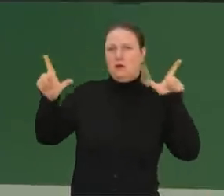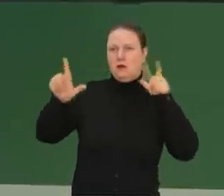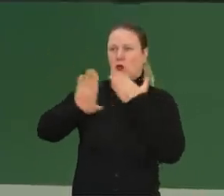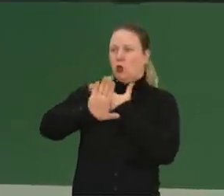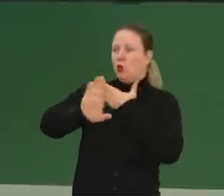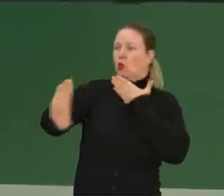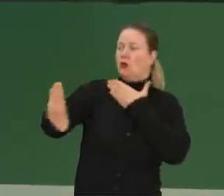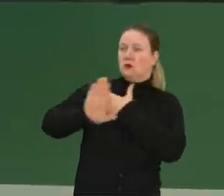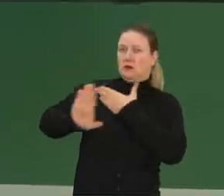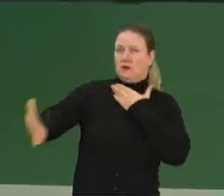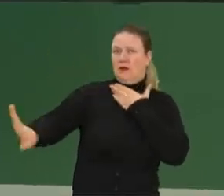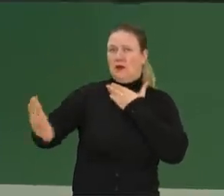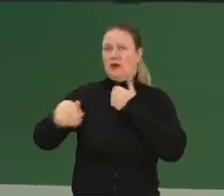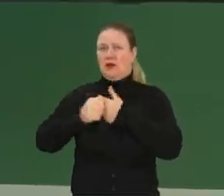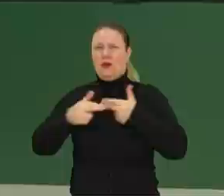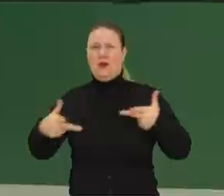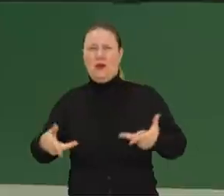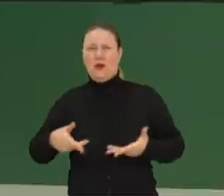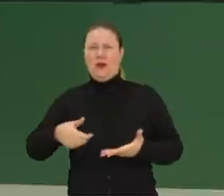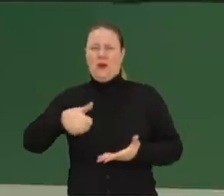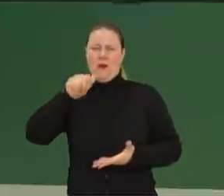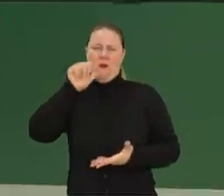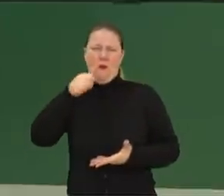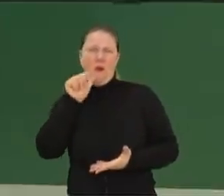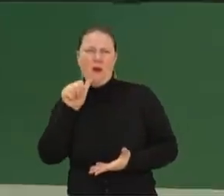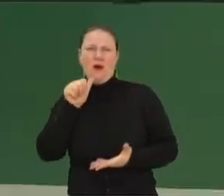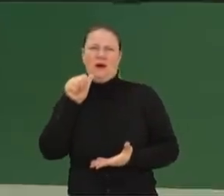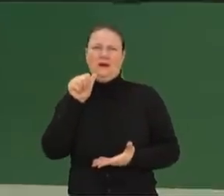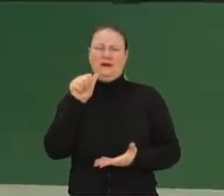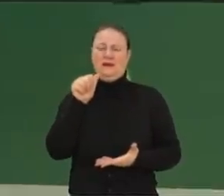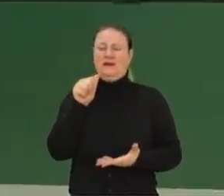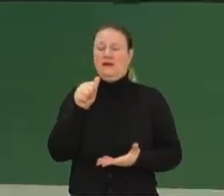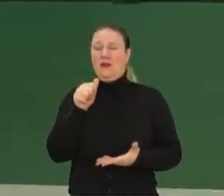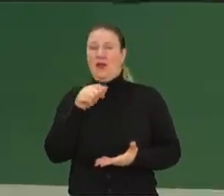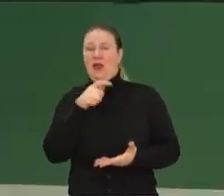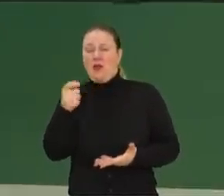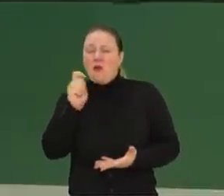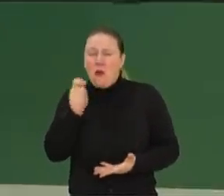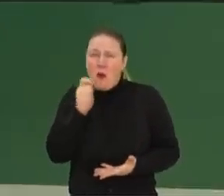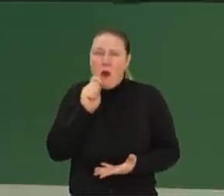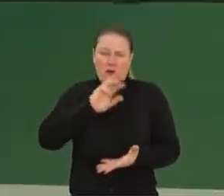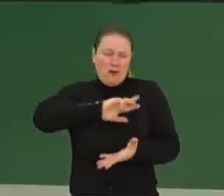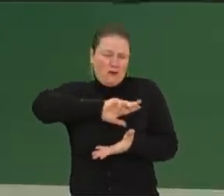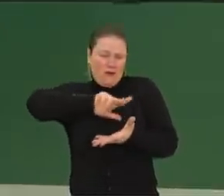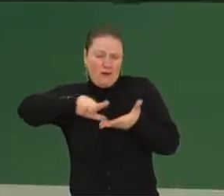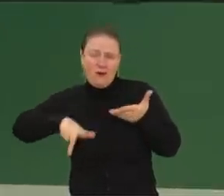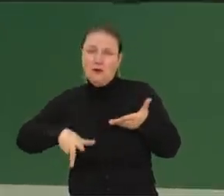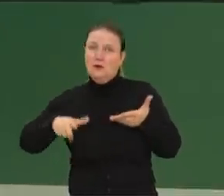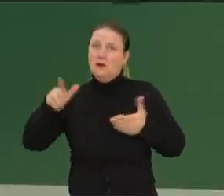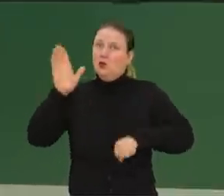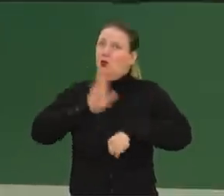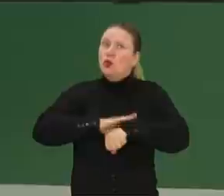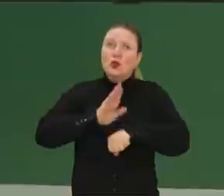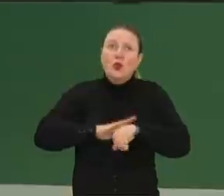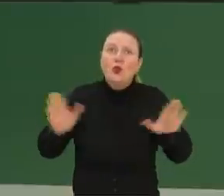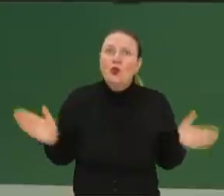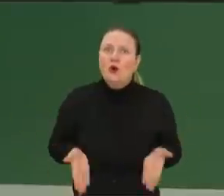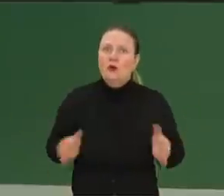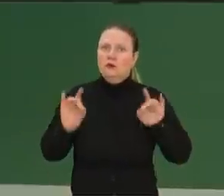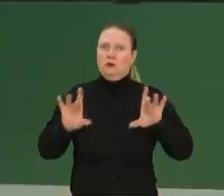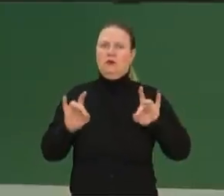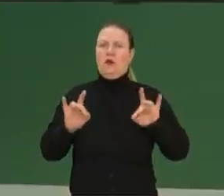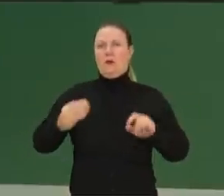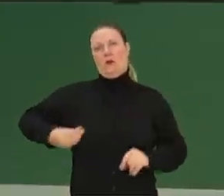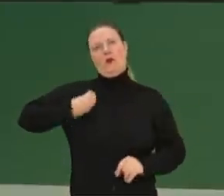substâncias tóxicas, tá? Seja de álcool, seja de drogas, né? Enfim, não só nesse momento, mas isso para a vida toda de vocês